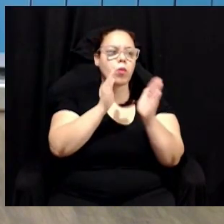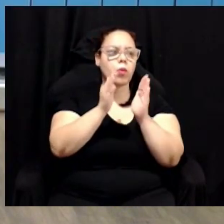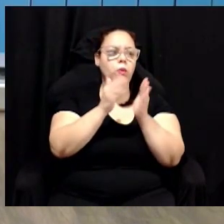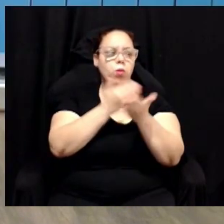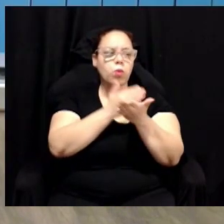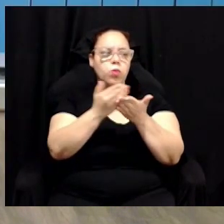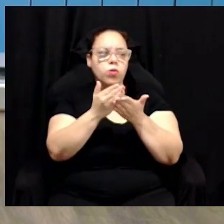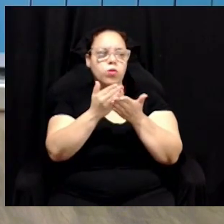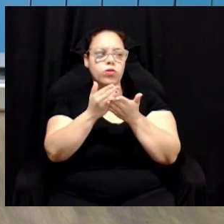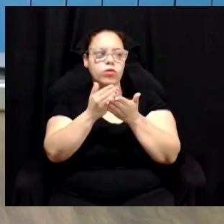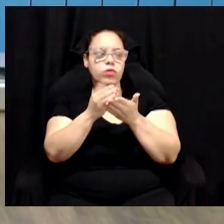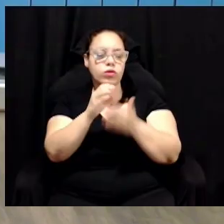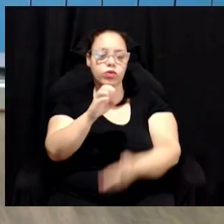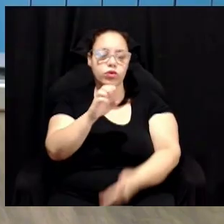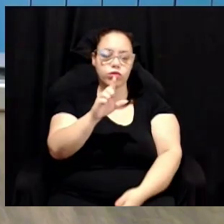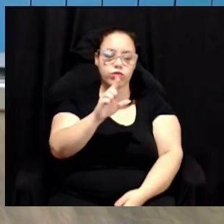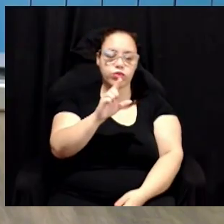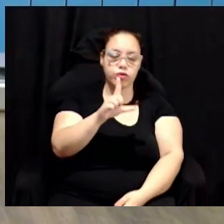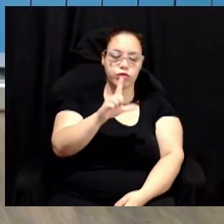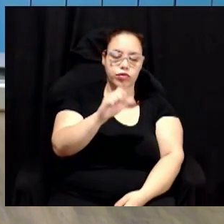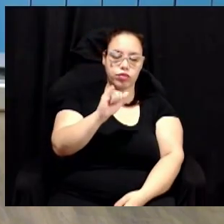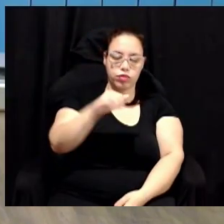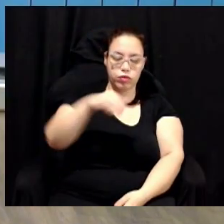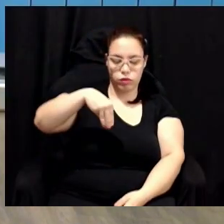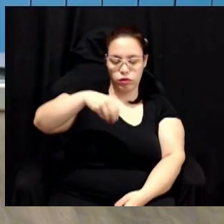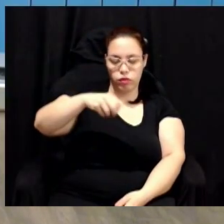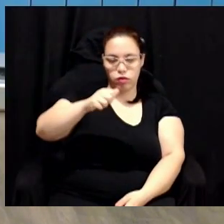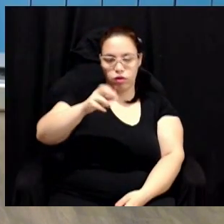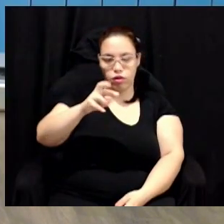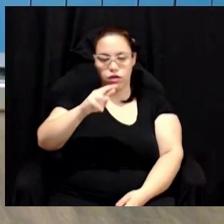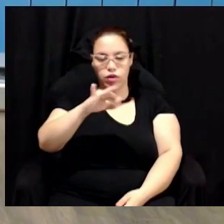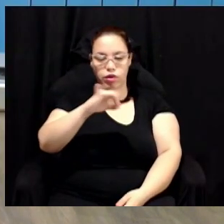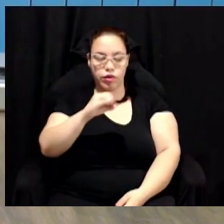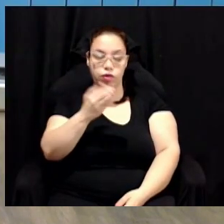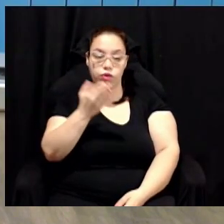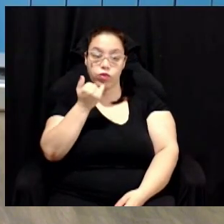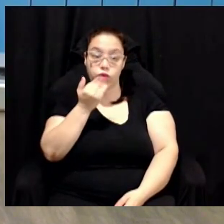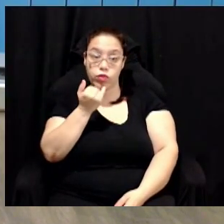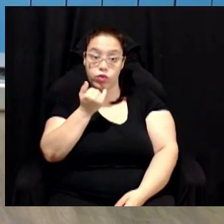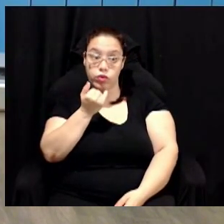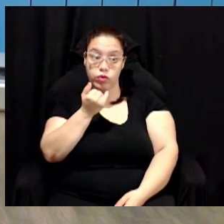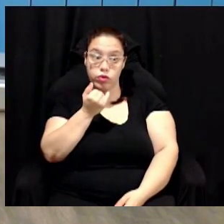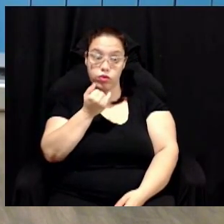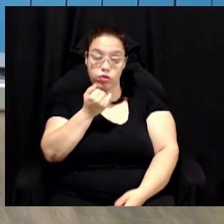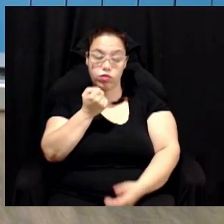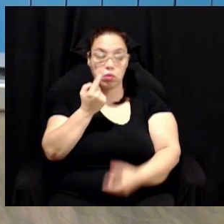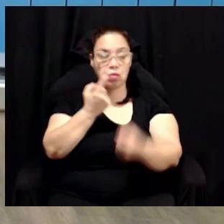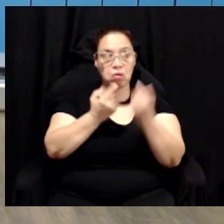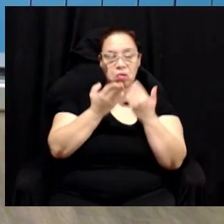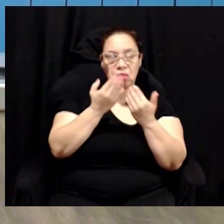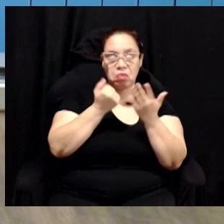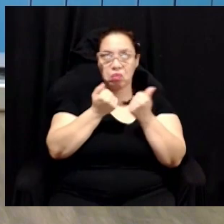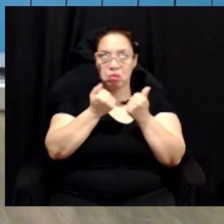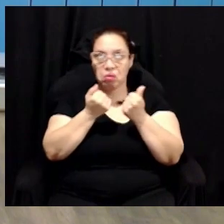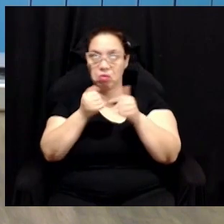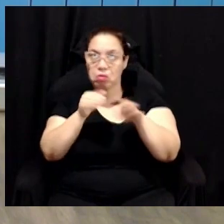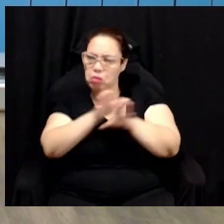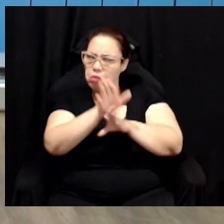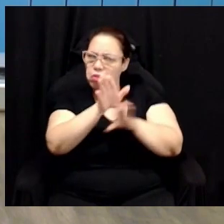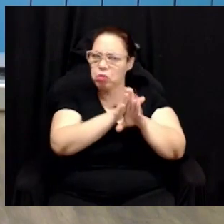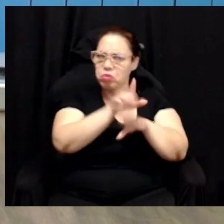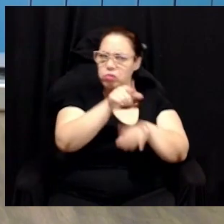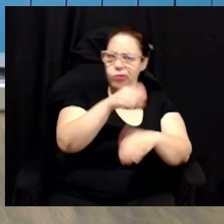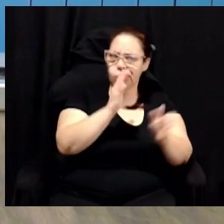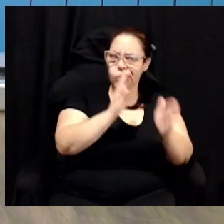já começaram ali o climatério, ou já estão na menopausa, com relação à alimentação? Tem algum alimento que é mais indicado para